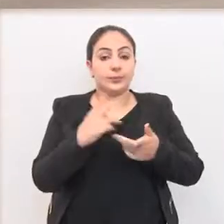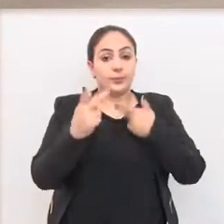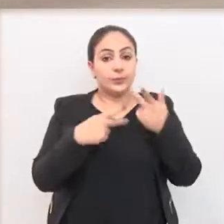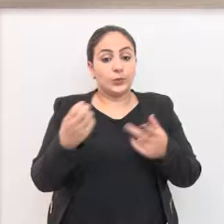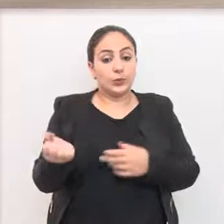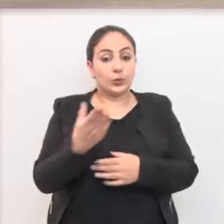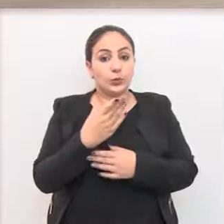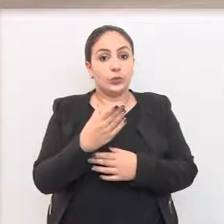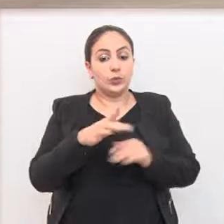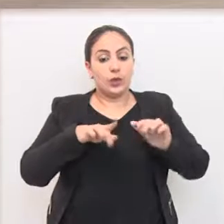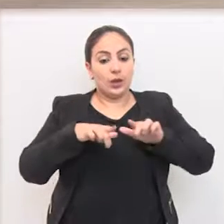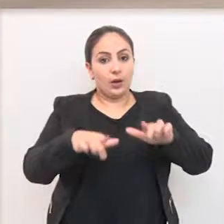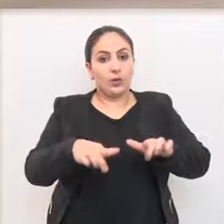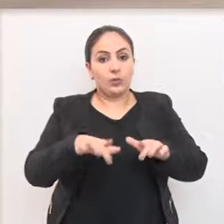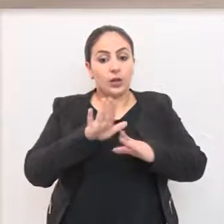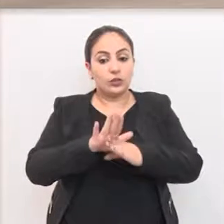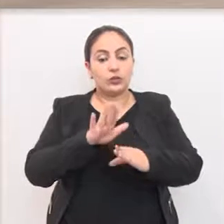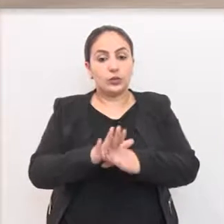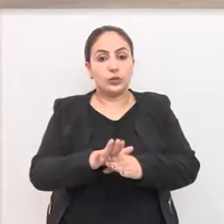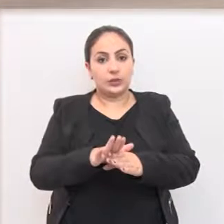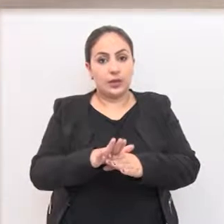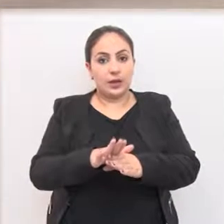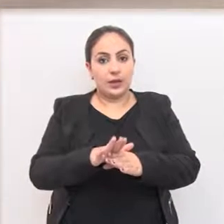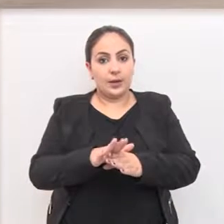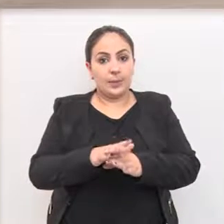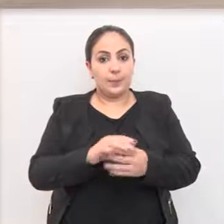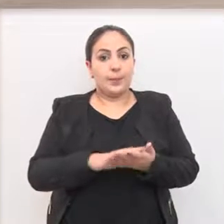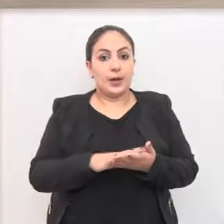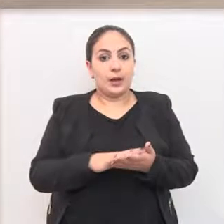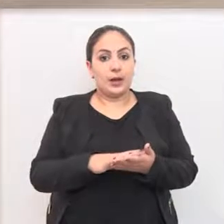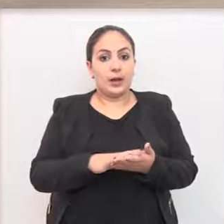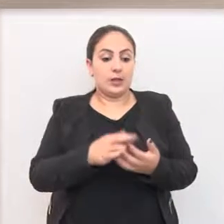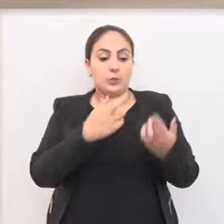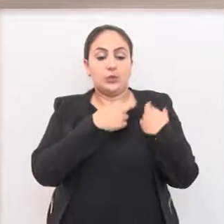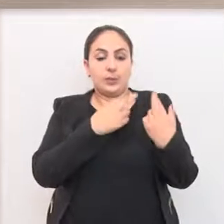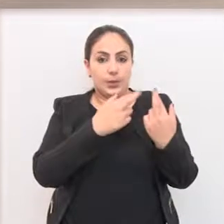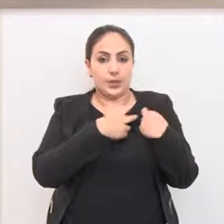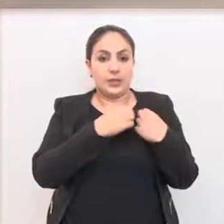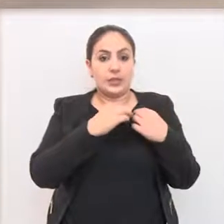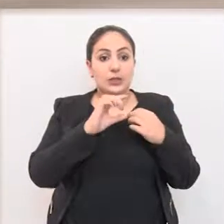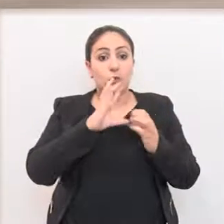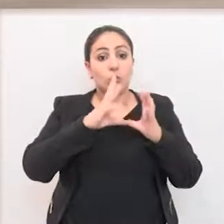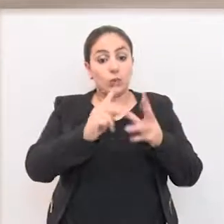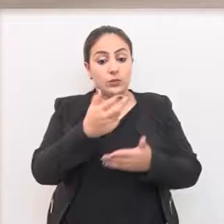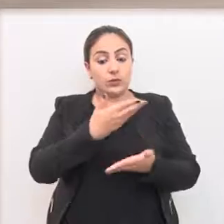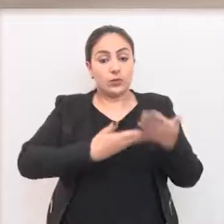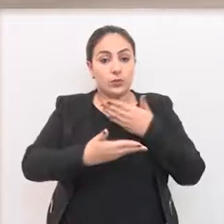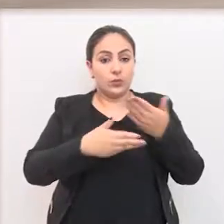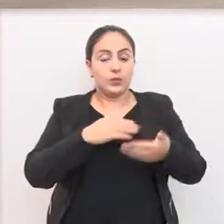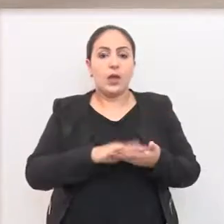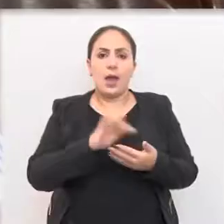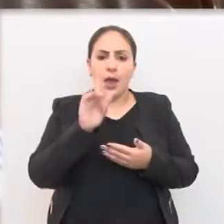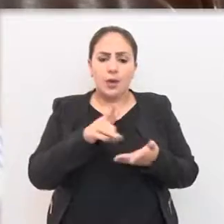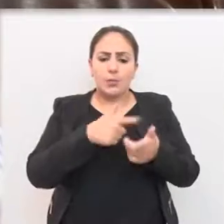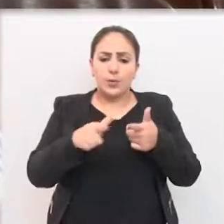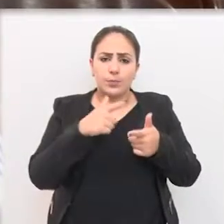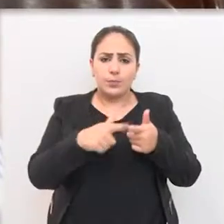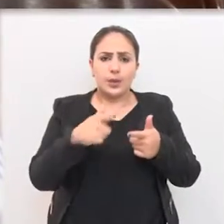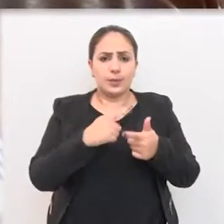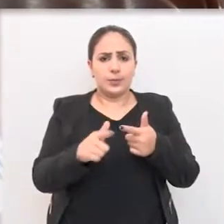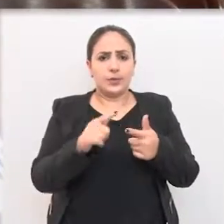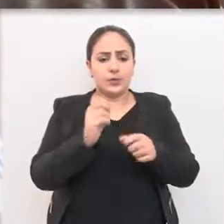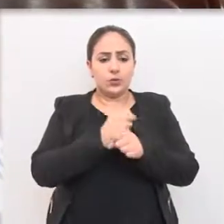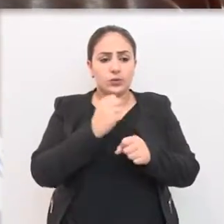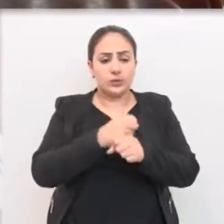contribui para a responsabilização dos envolvidos na obra. Ele foi fiel à verdade, que é vício de construção,